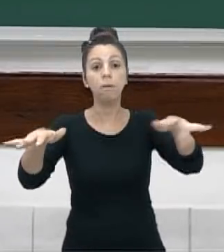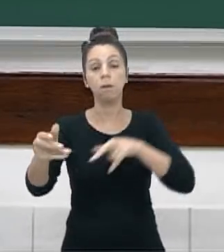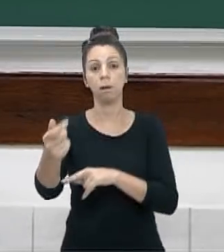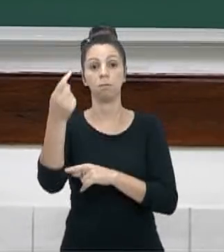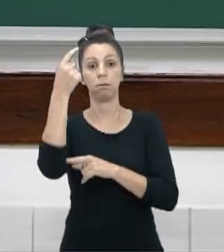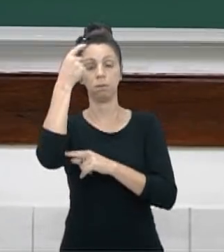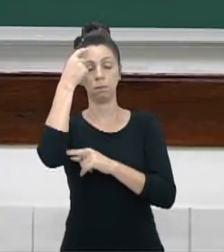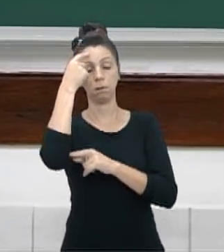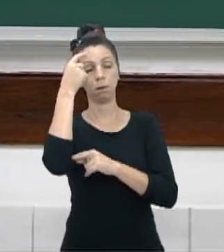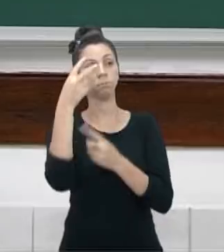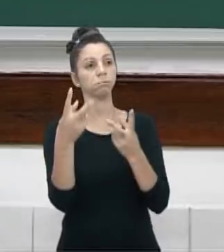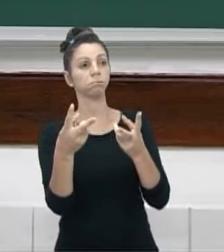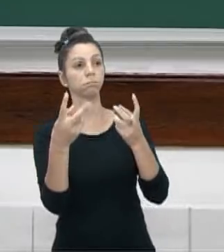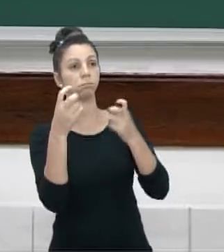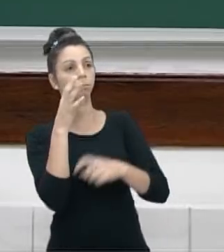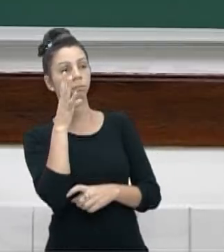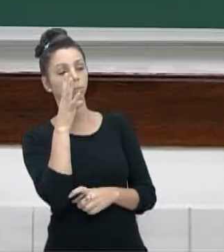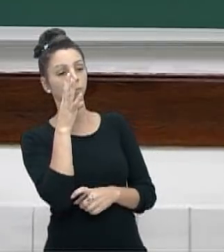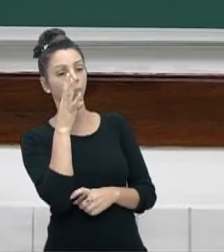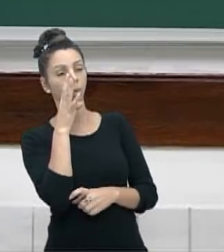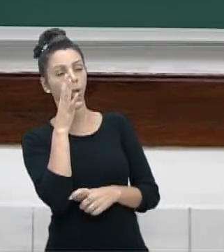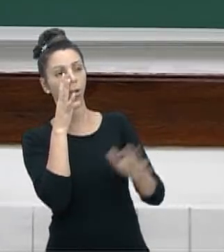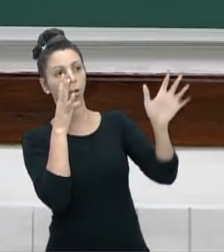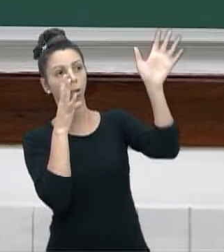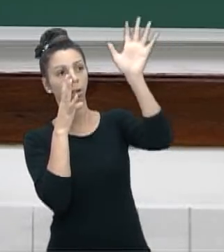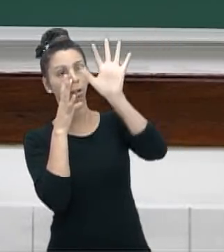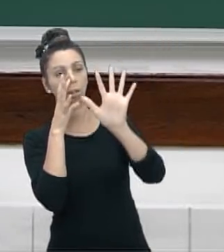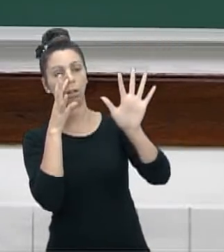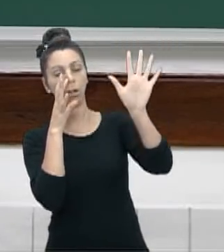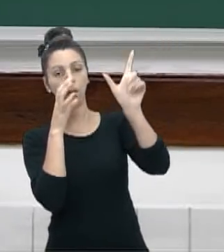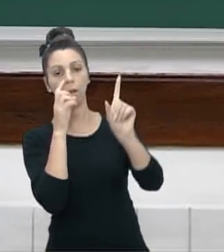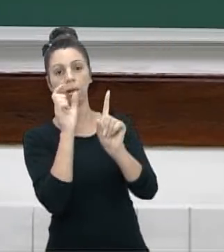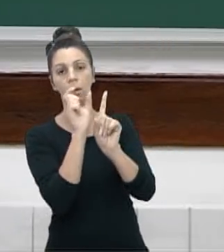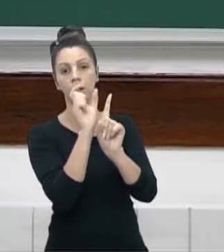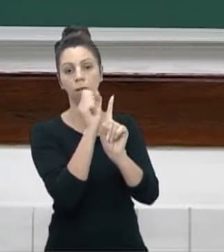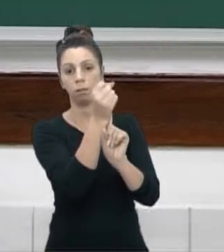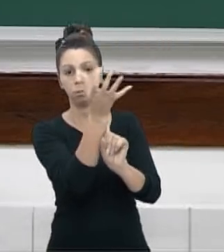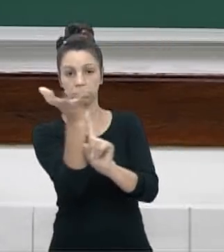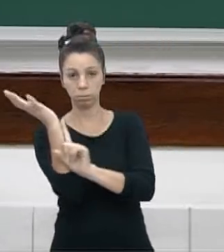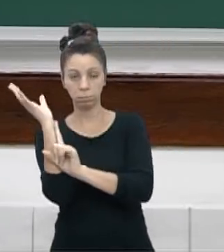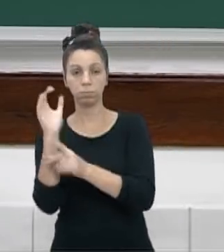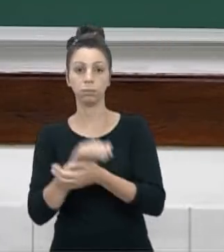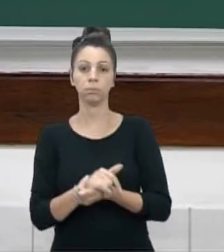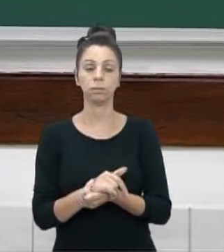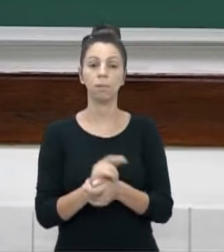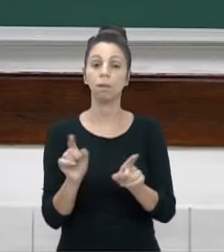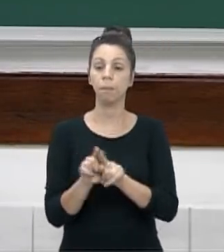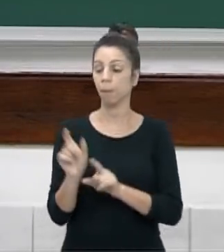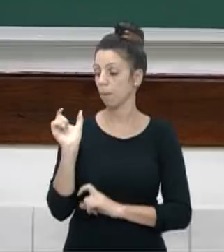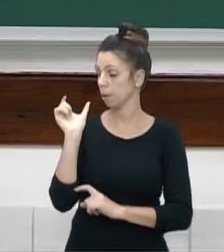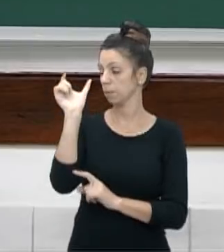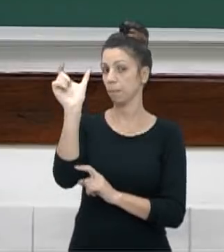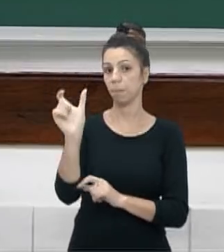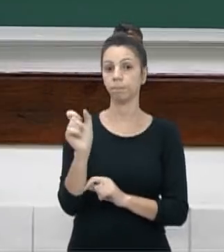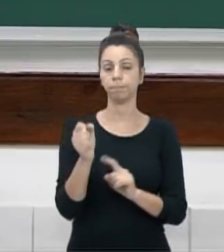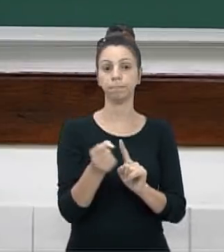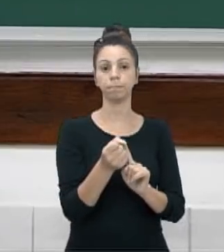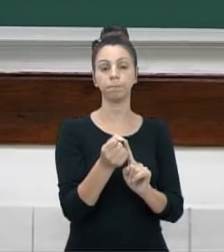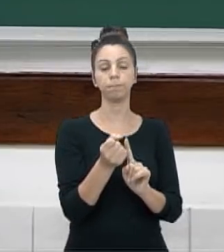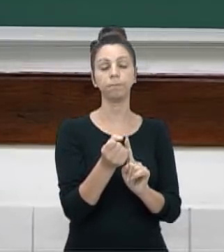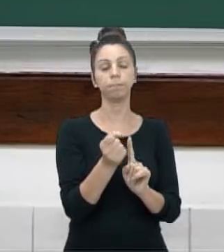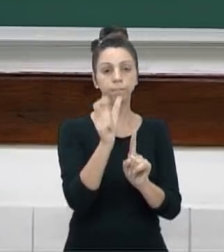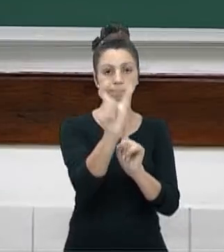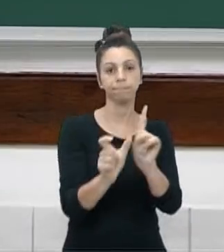que as pessoas que observem ali aquelas imagens, aqueles discursos não verbais, né, e as palavras que estão escritas ali na fala